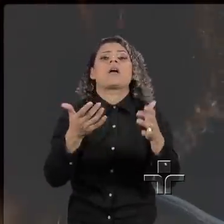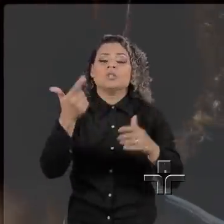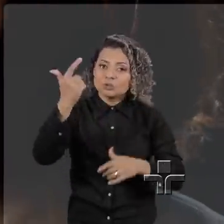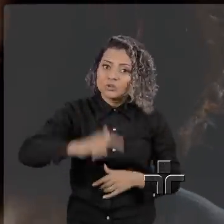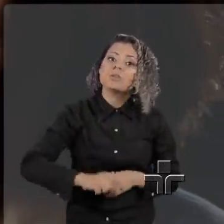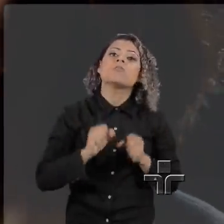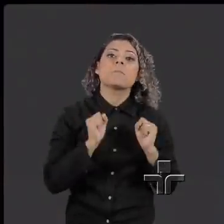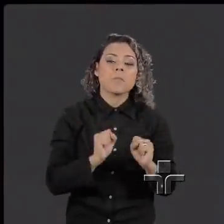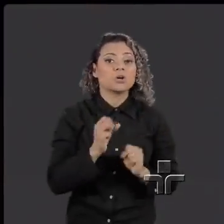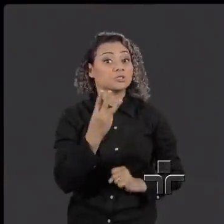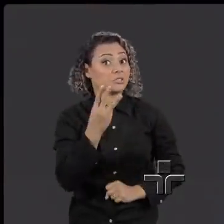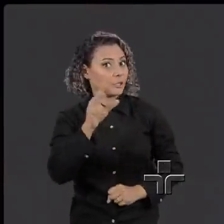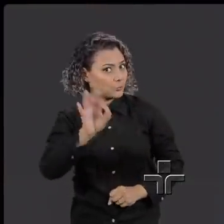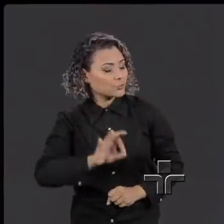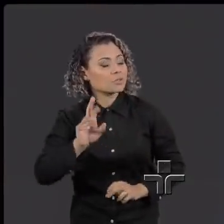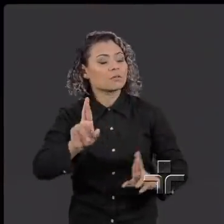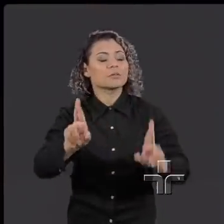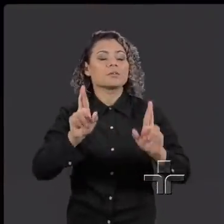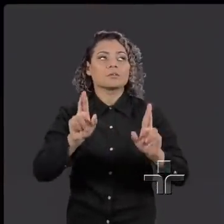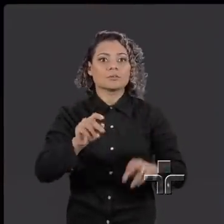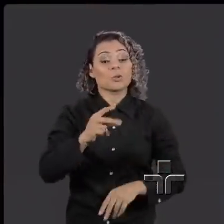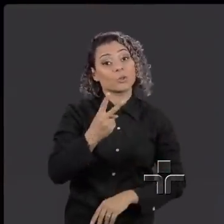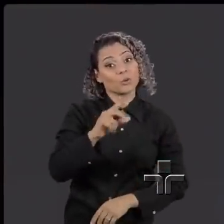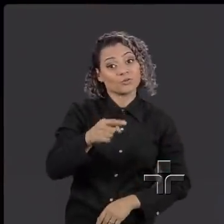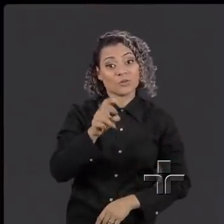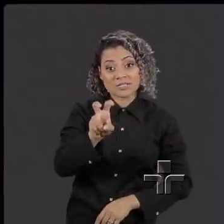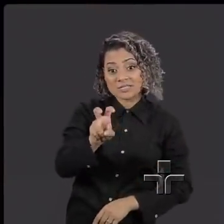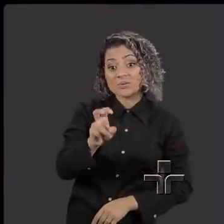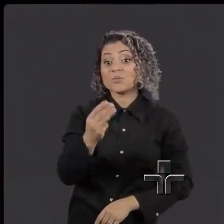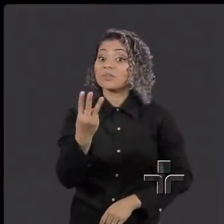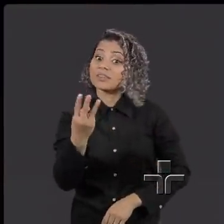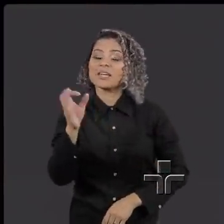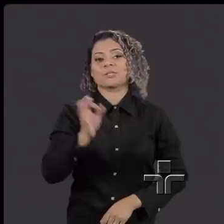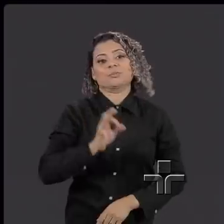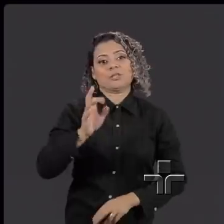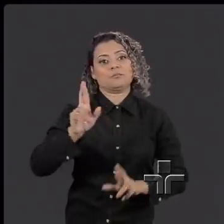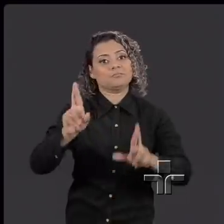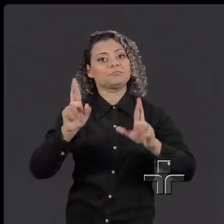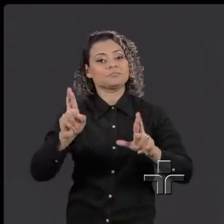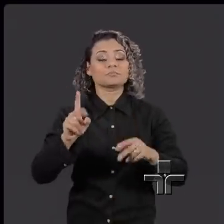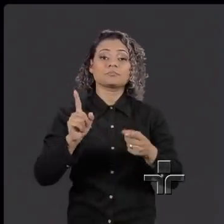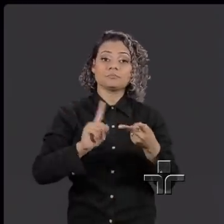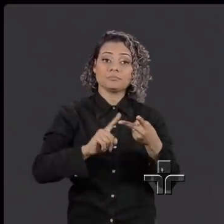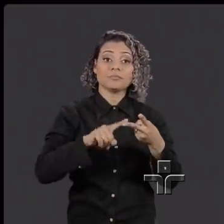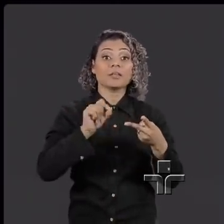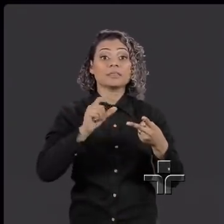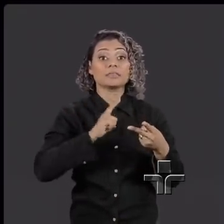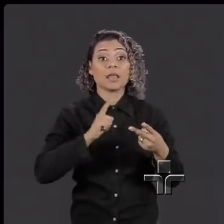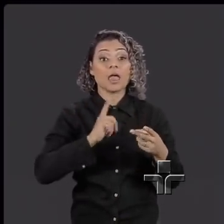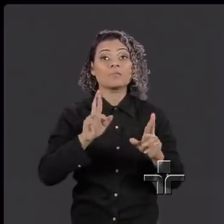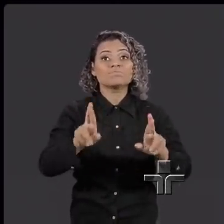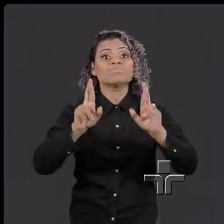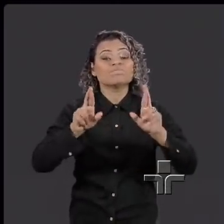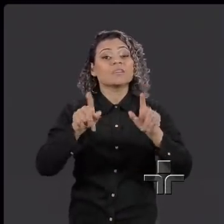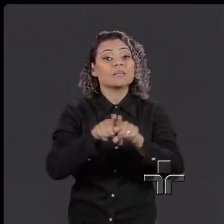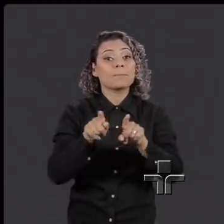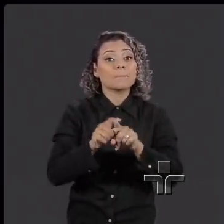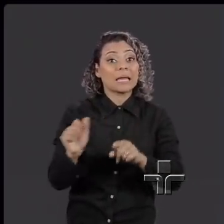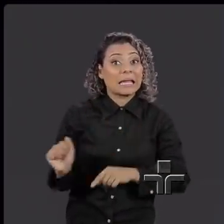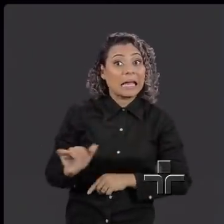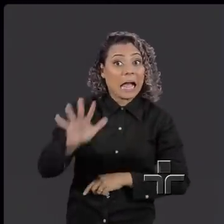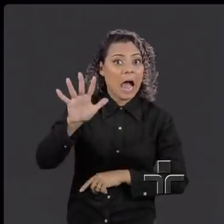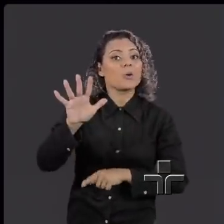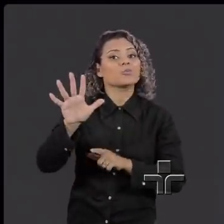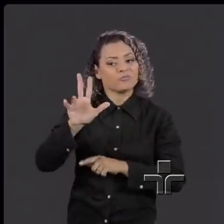novo chegar a 3%, entre 2,5% e 3%. Temos também boas perspectivas para a inflação, que